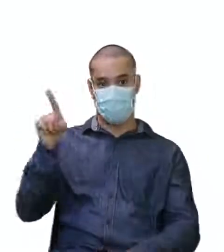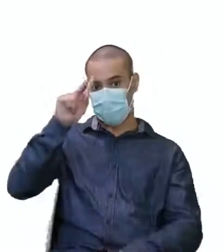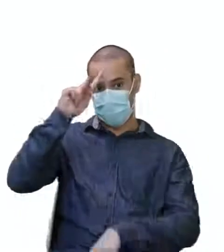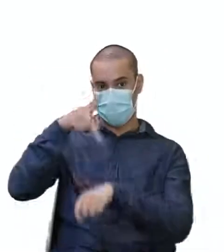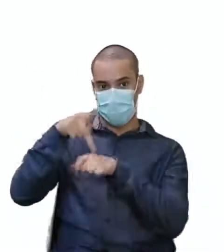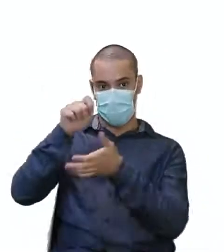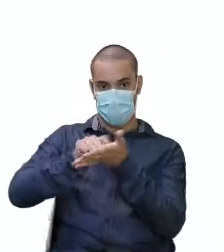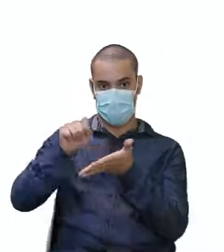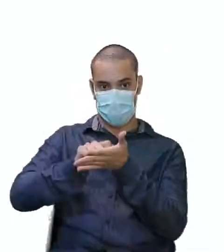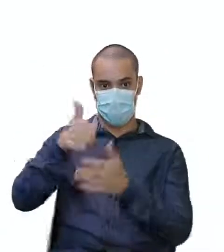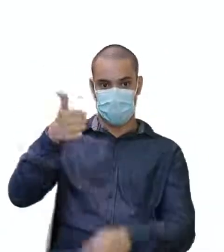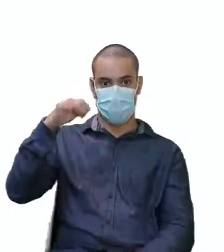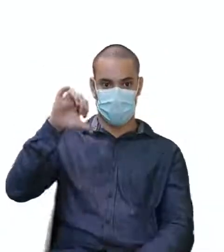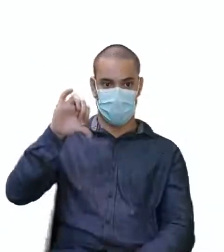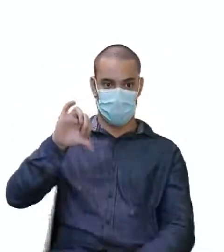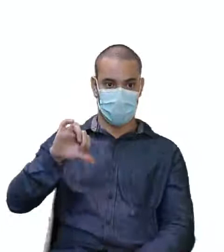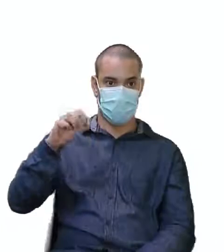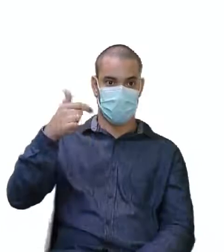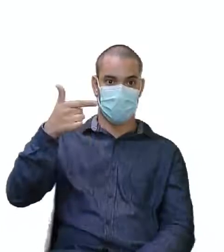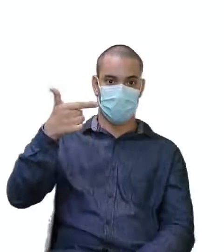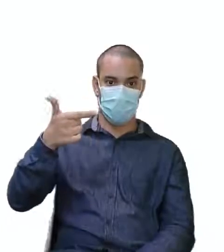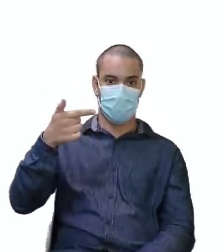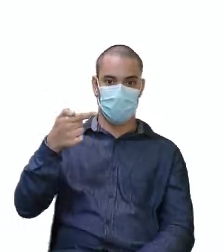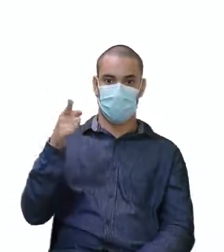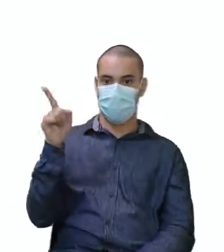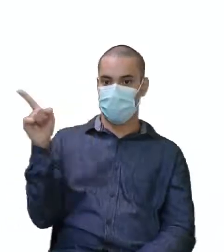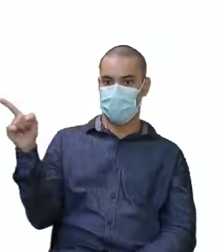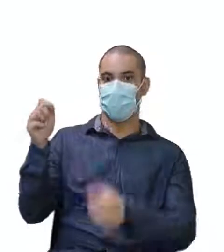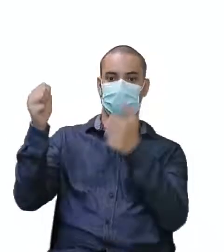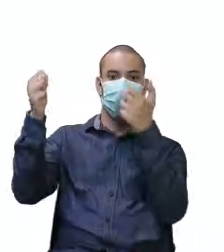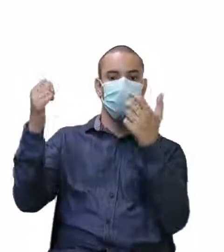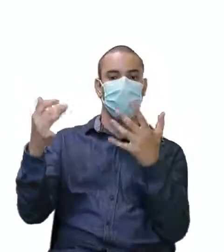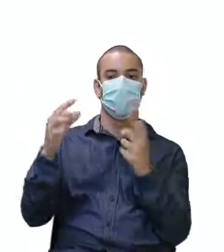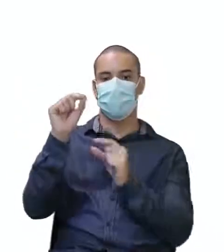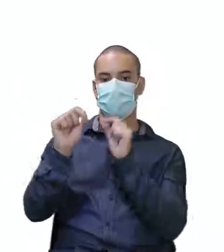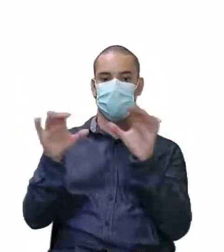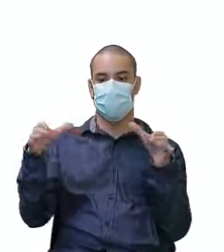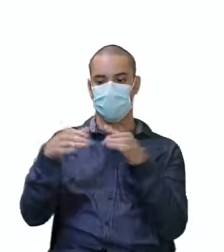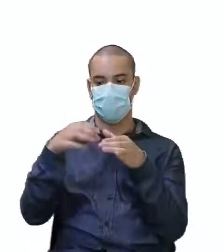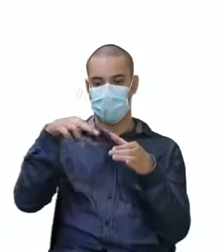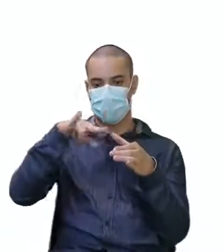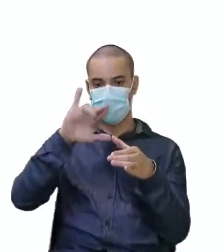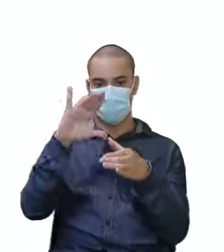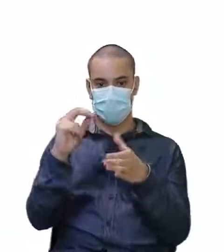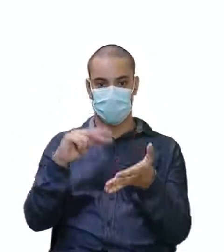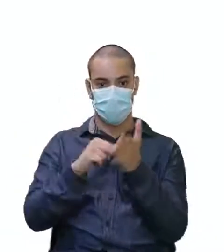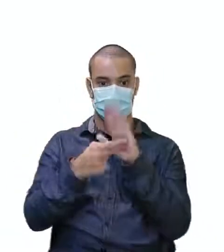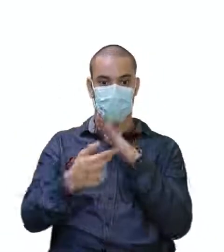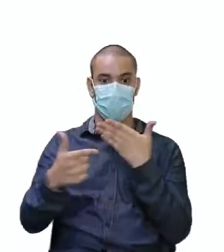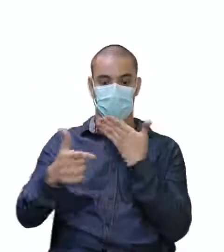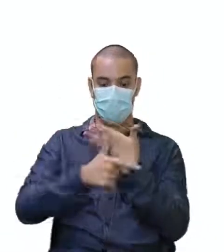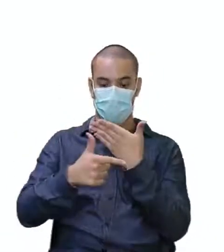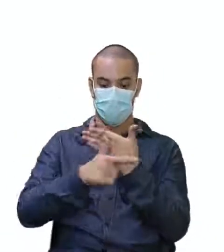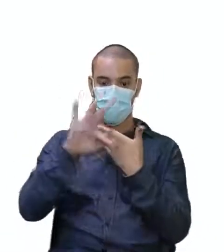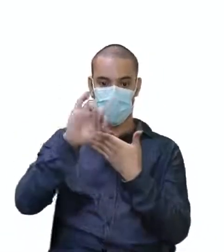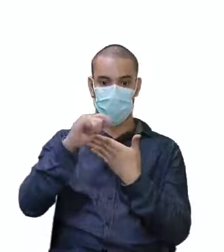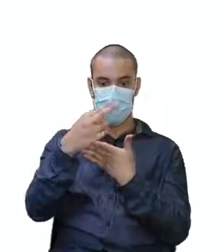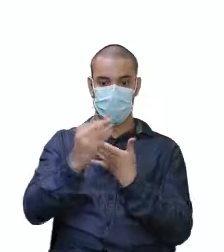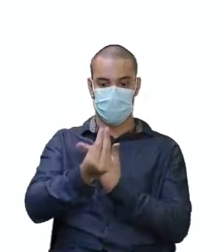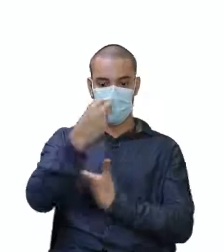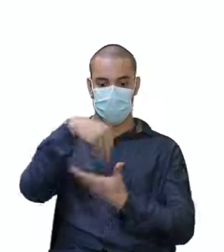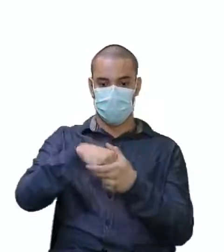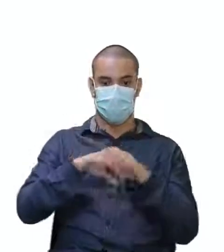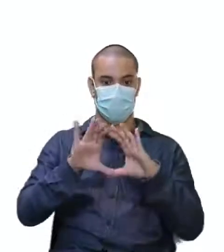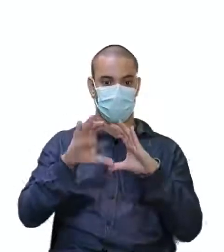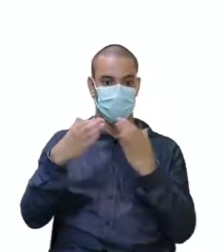Elton. Já Elton descreve nicho ecológico como uma função realizada por uma espécie dentro da